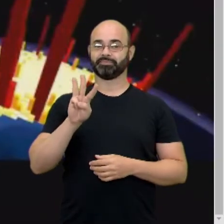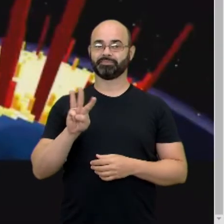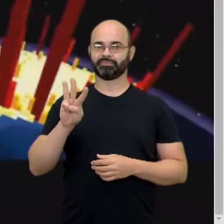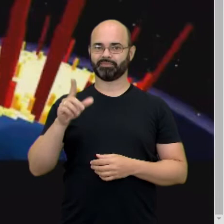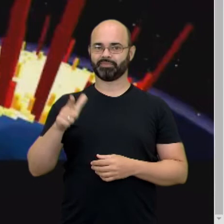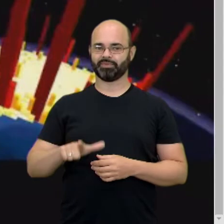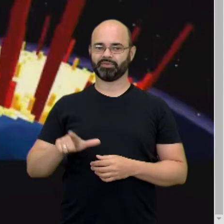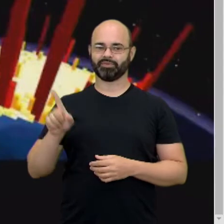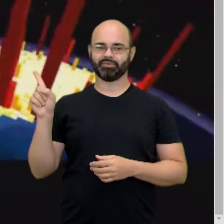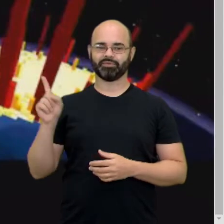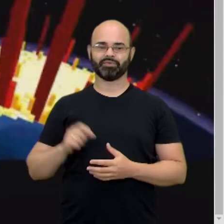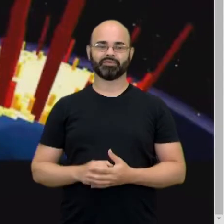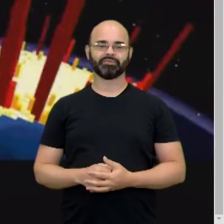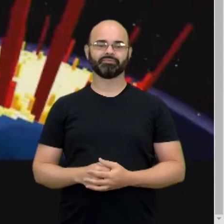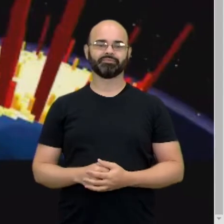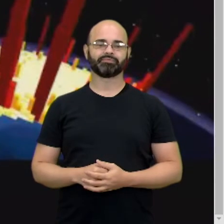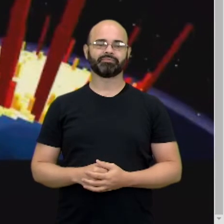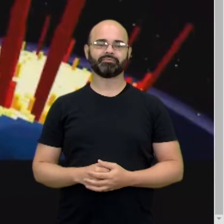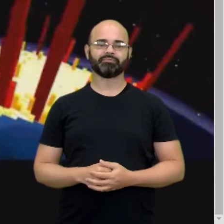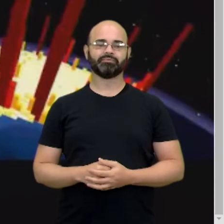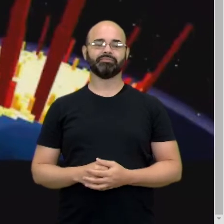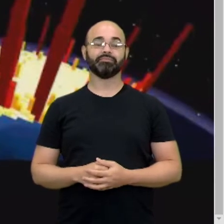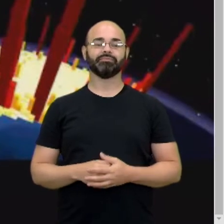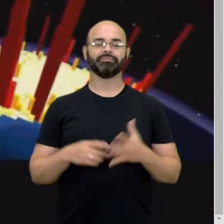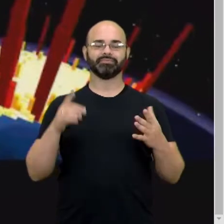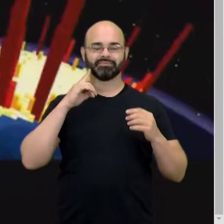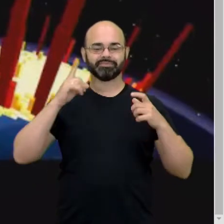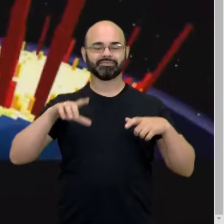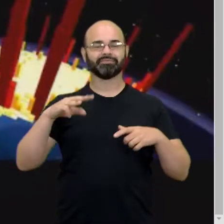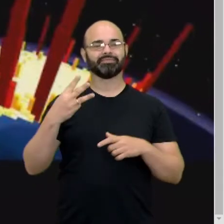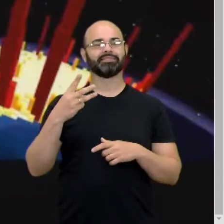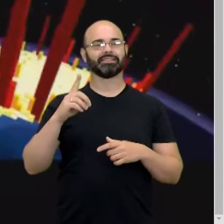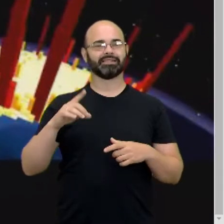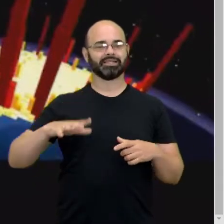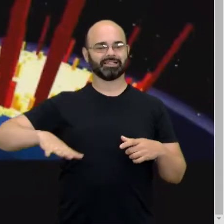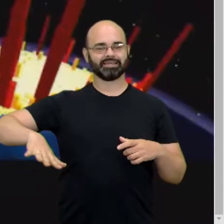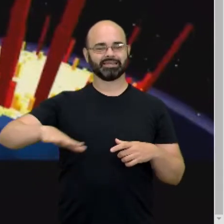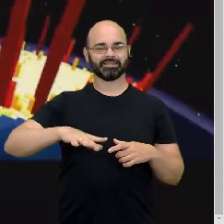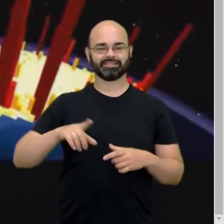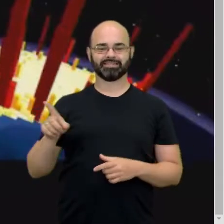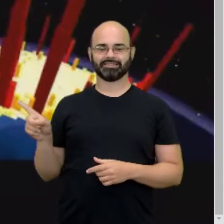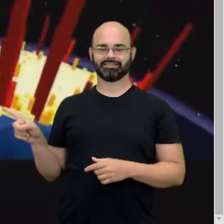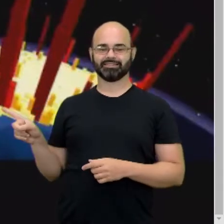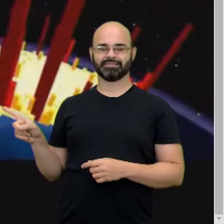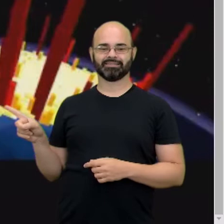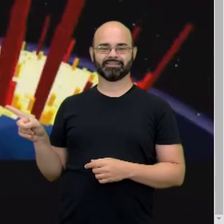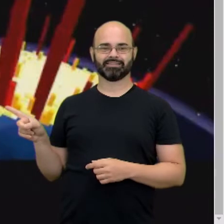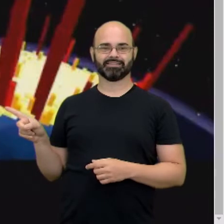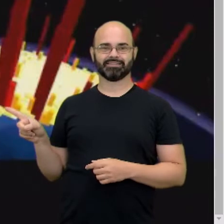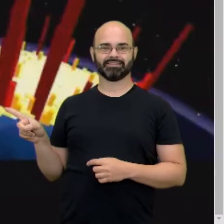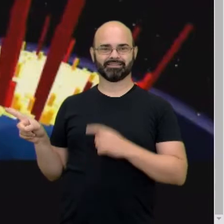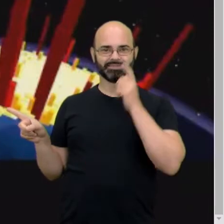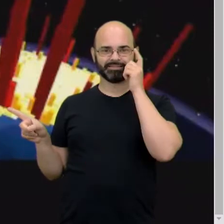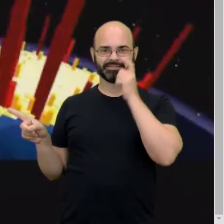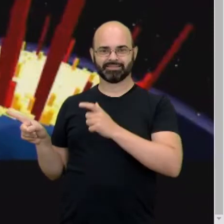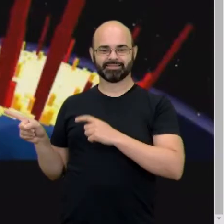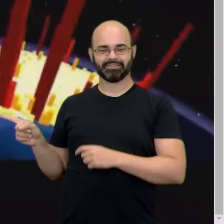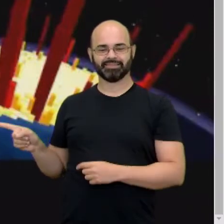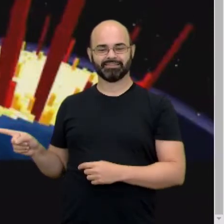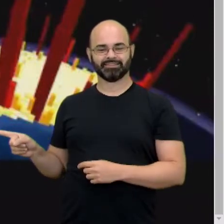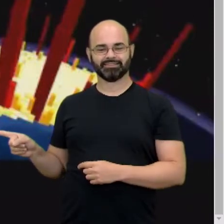e aqui nós temos uma densidade demográfica em 3D. Olha que interessante aqui, ó. Vocês estão vendo do lado direito, né? Tá lá, ó.